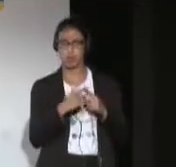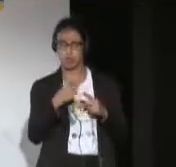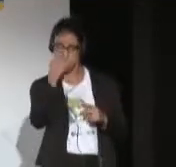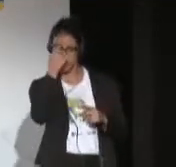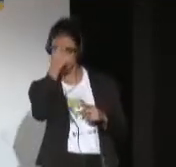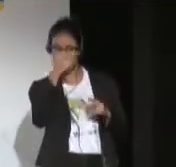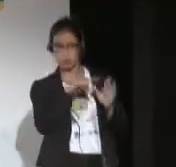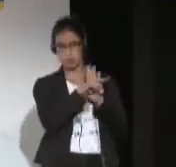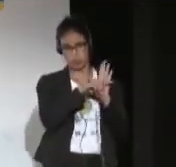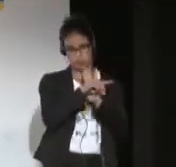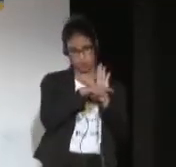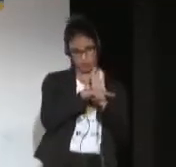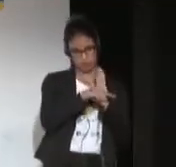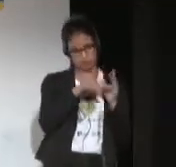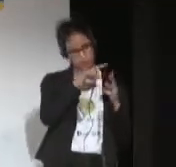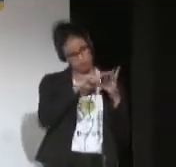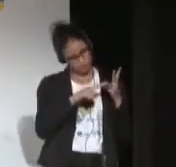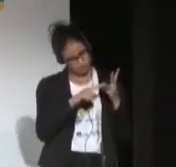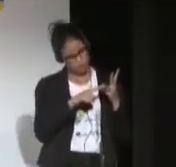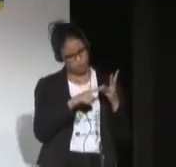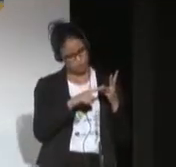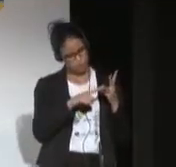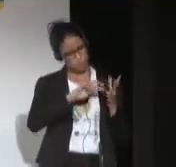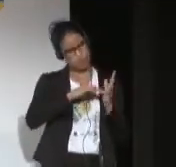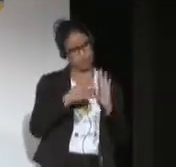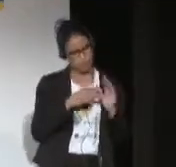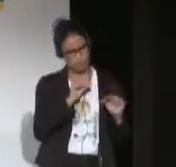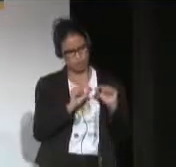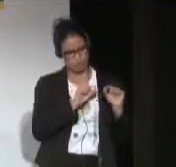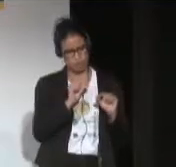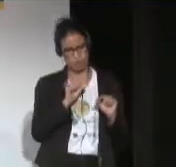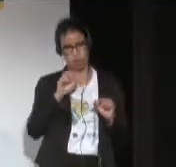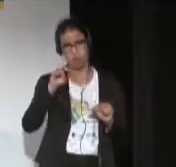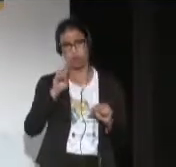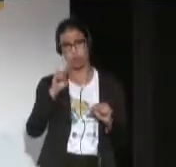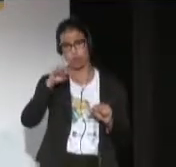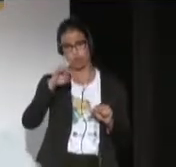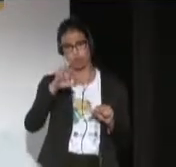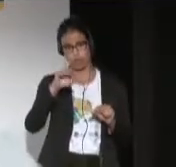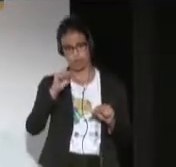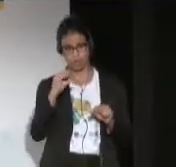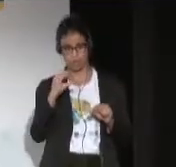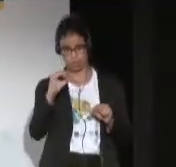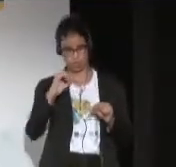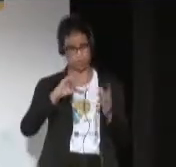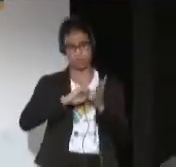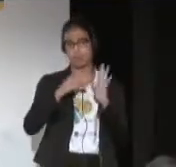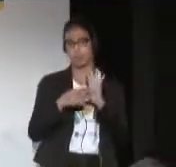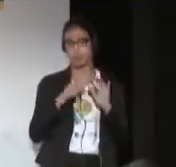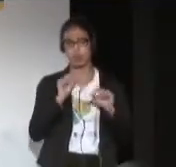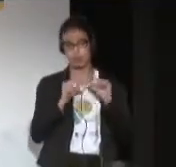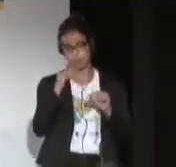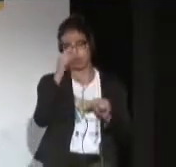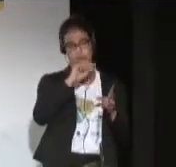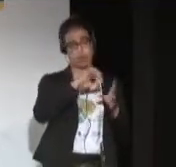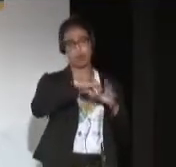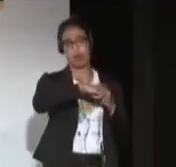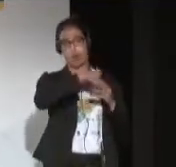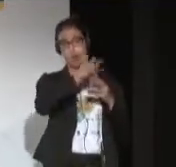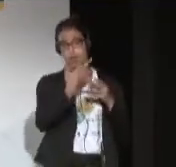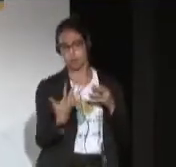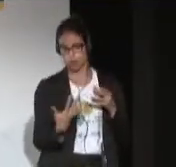analisa essas competências e como elas são definidas, a Unesco tem uma definição ótima, né? Define como características,